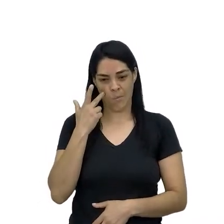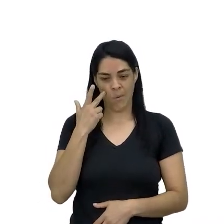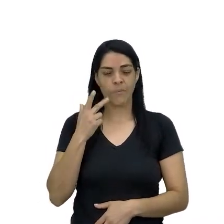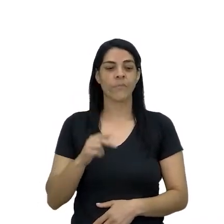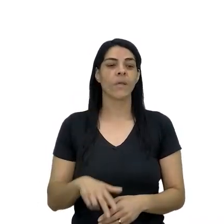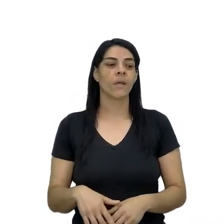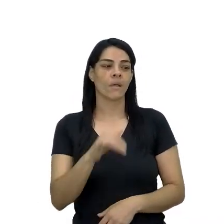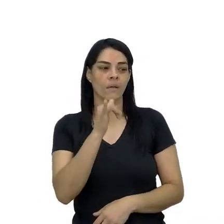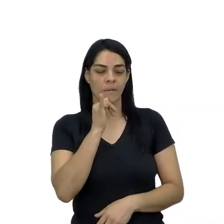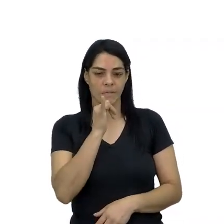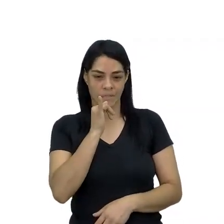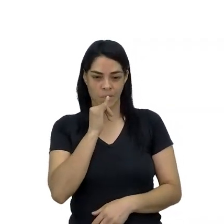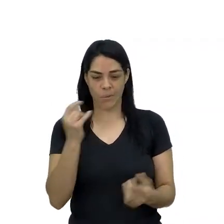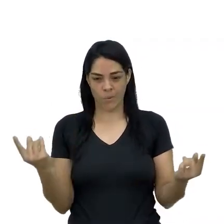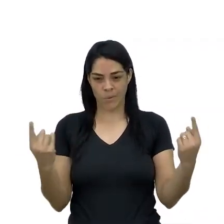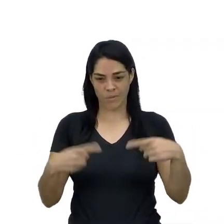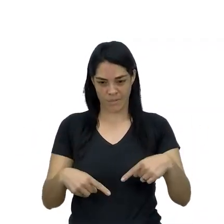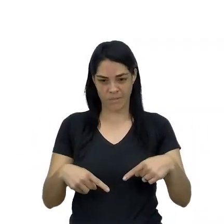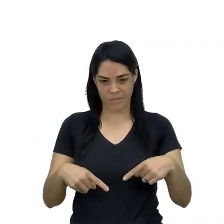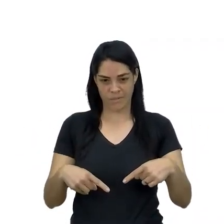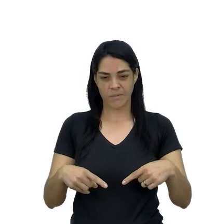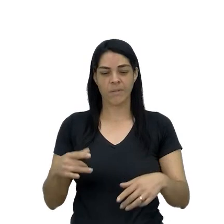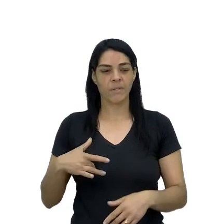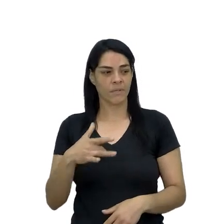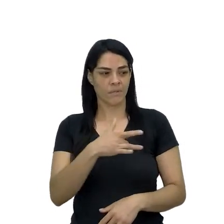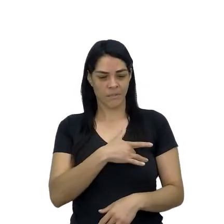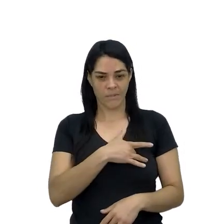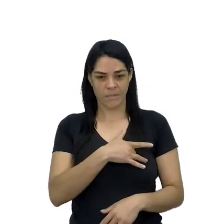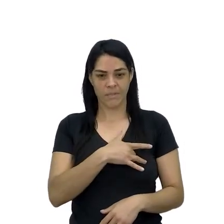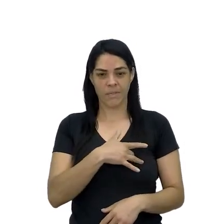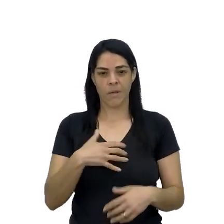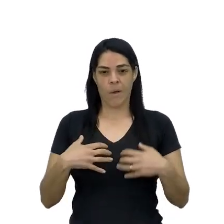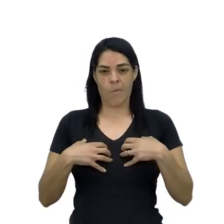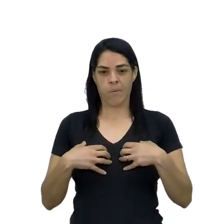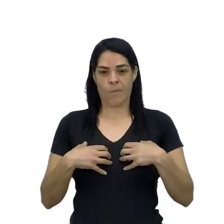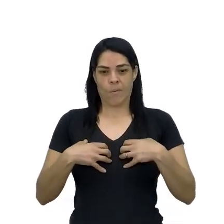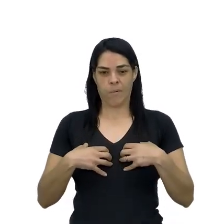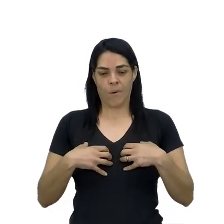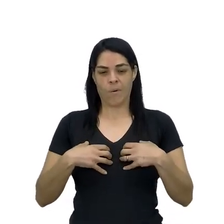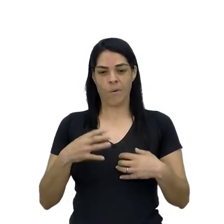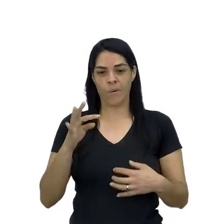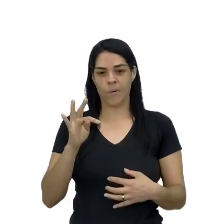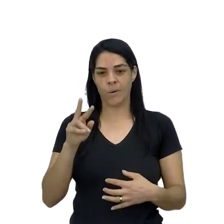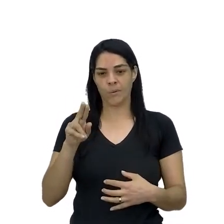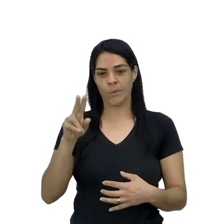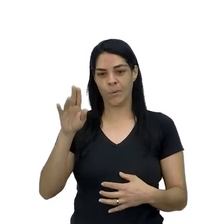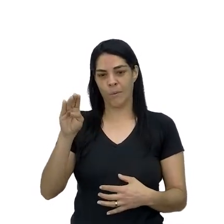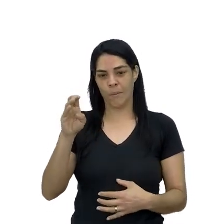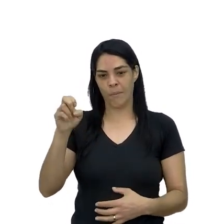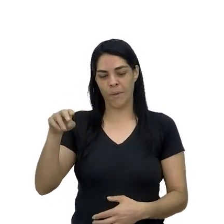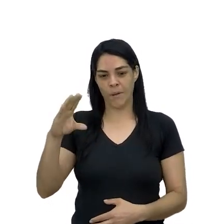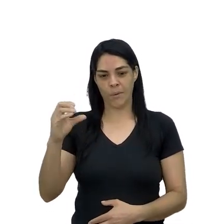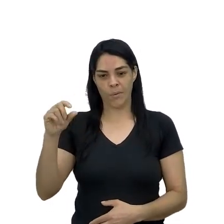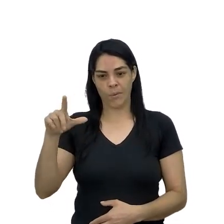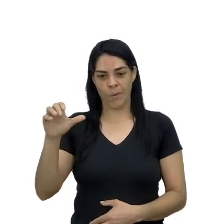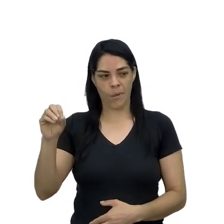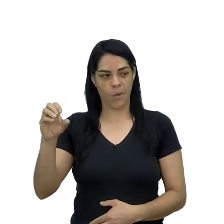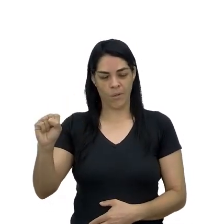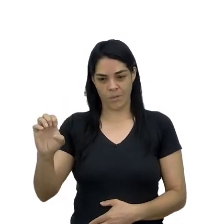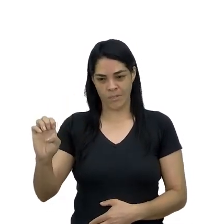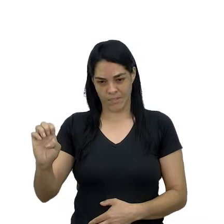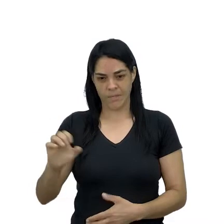Por exemplo, um desafio de saúde como a tuberculose não é causado somente por um estilo de vida não